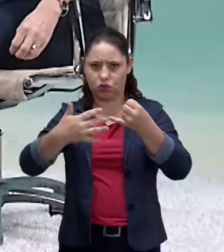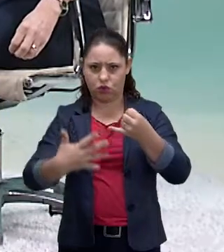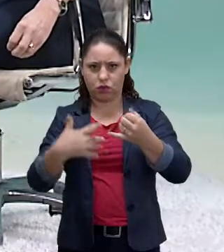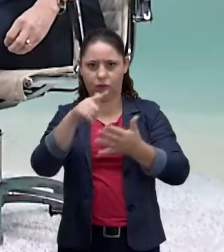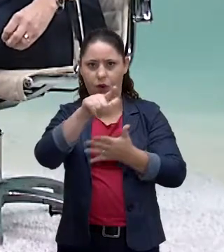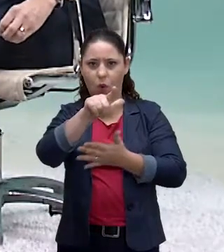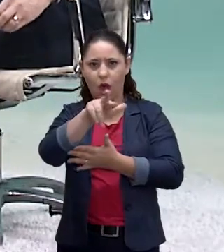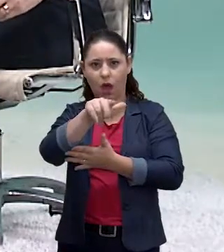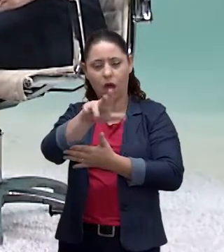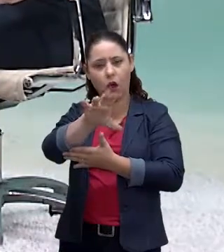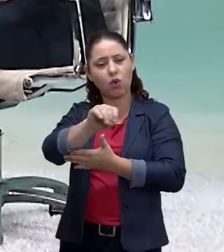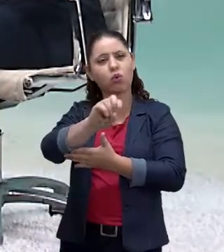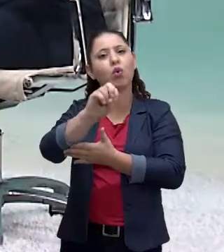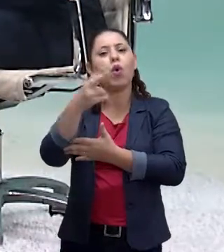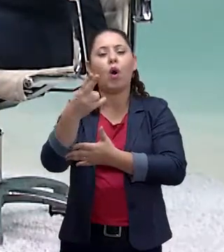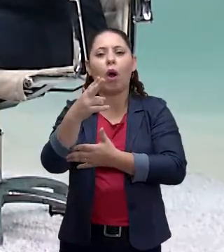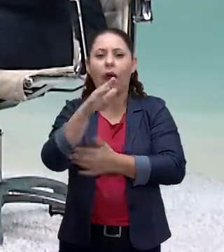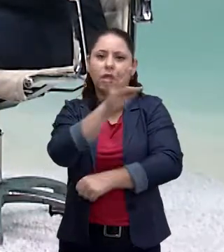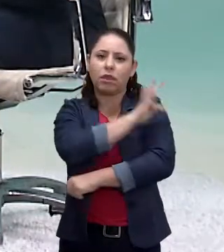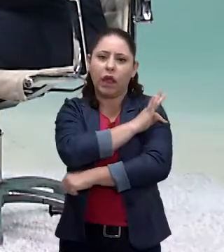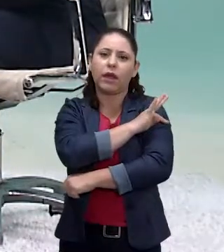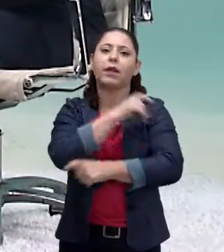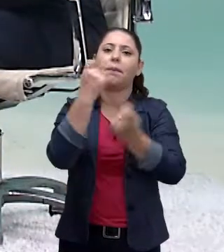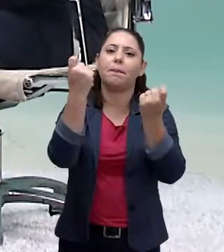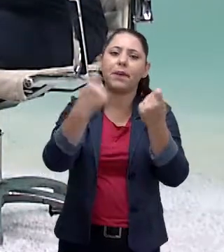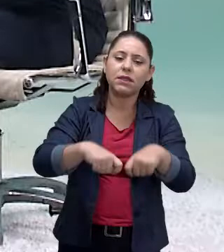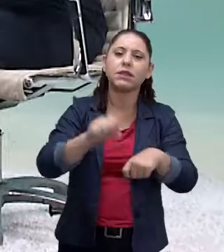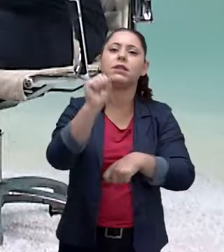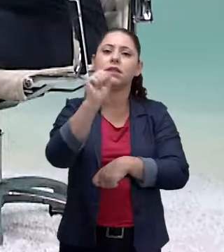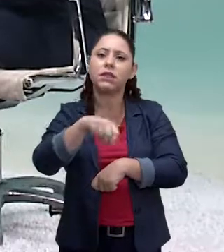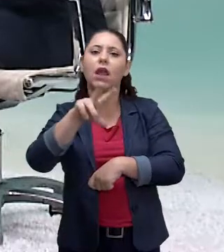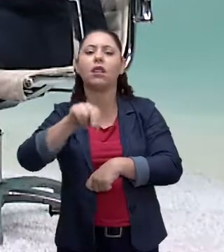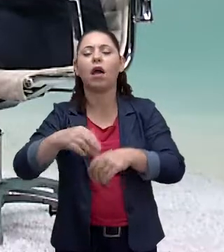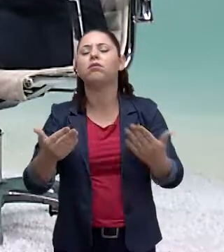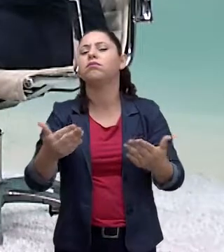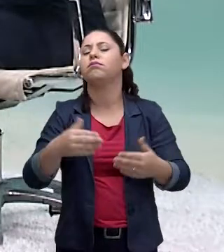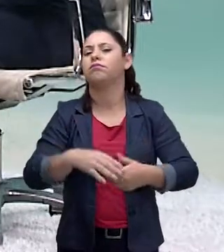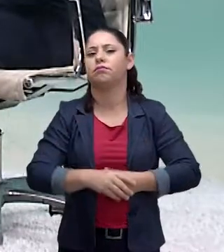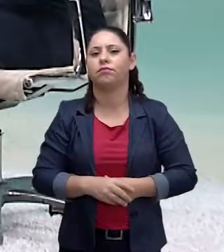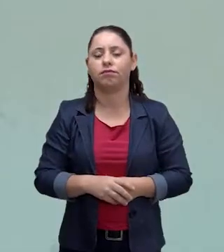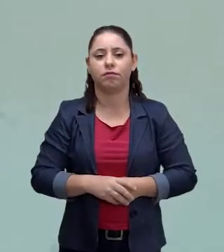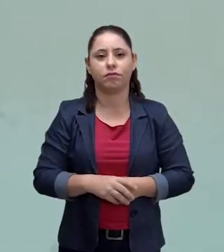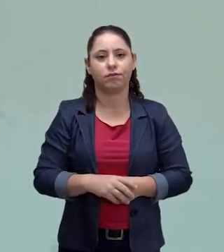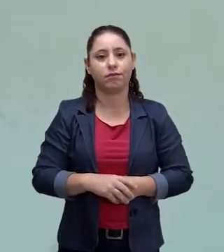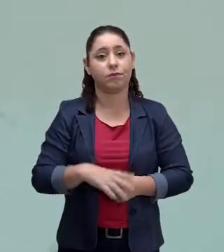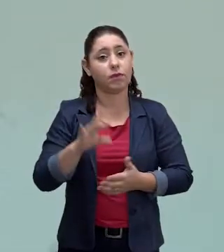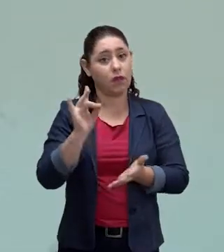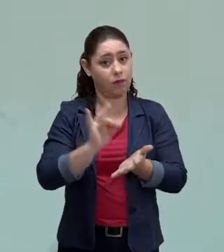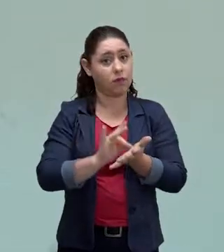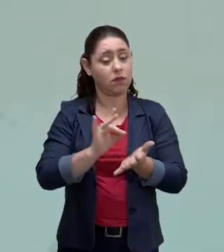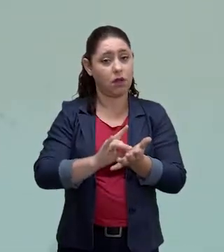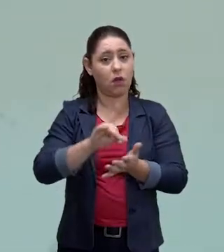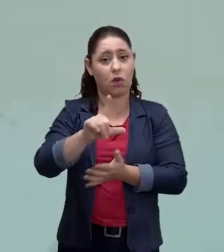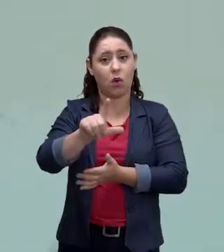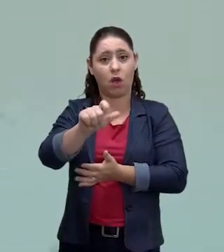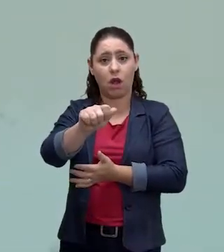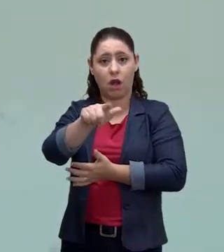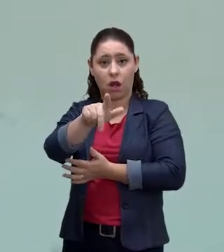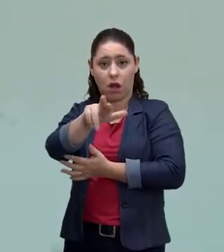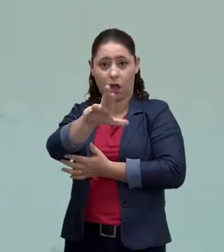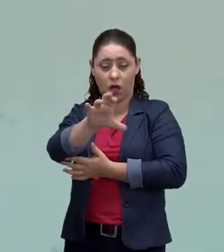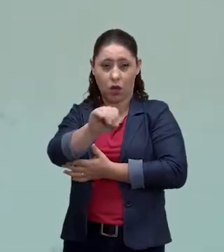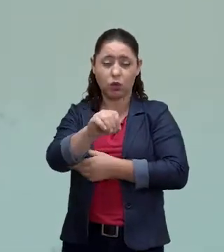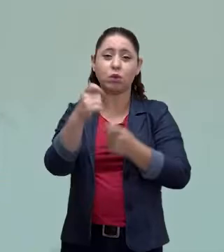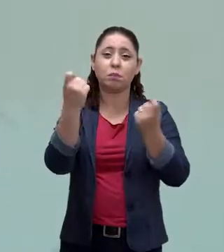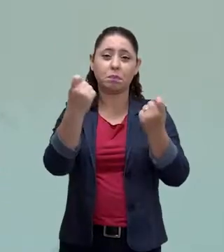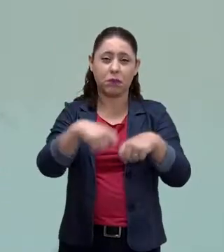justificativa no laudo? Ou o laudo é uma coisa bem técnica, precisa sim, não, sim, não? Na verdade, o laudo precisa ser